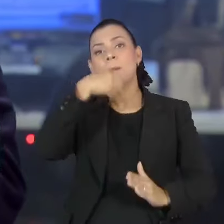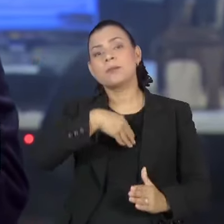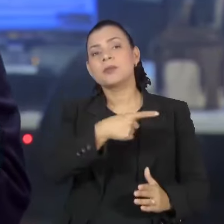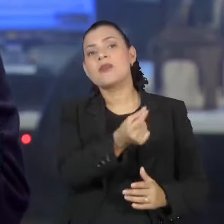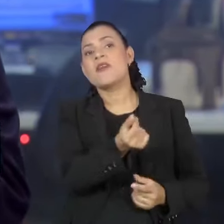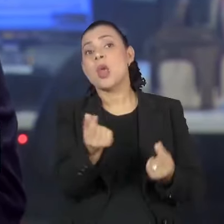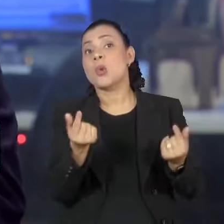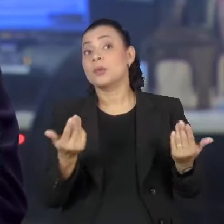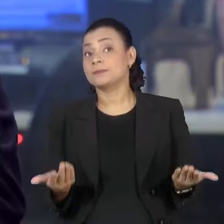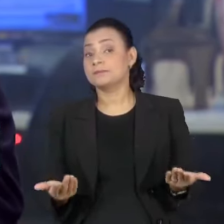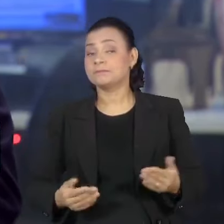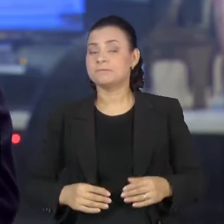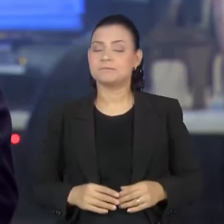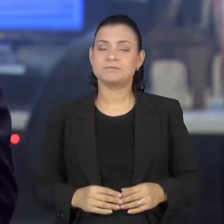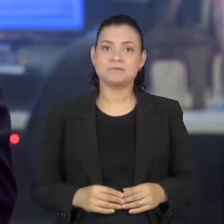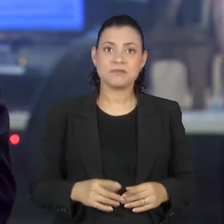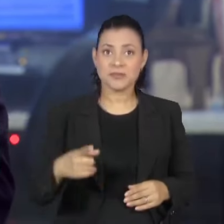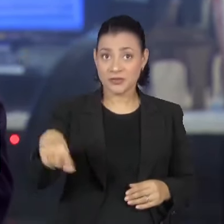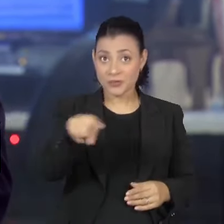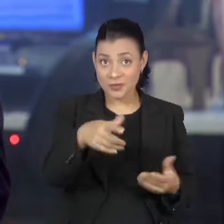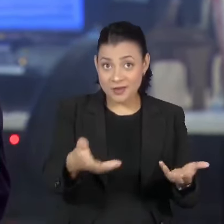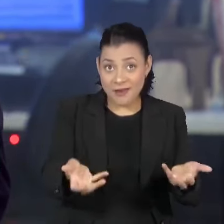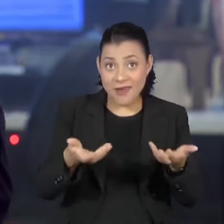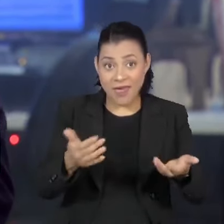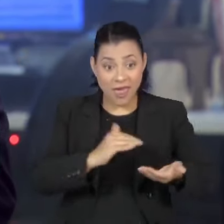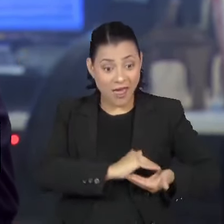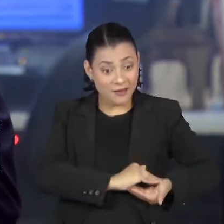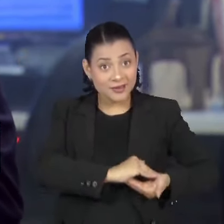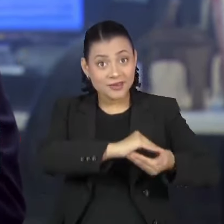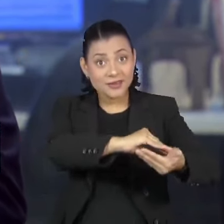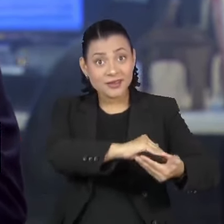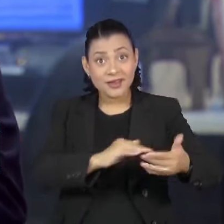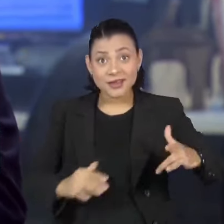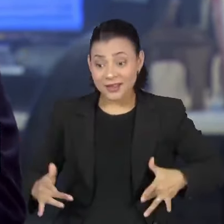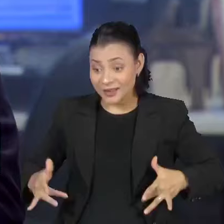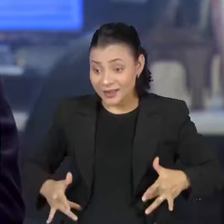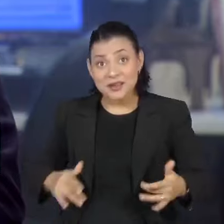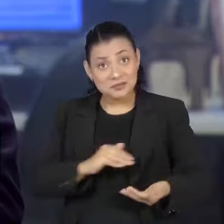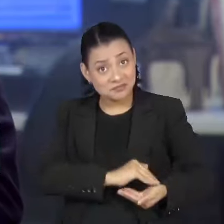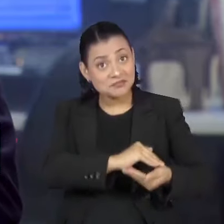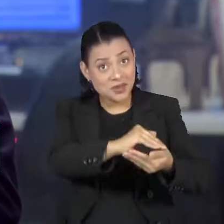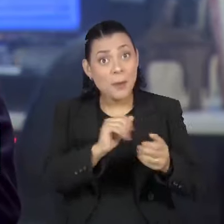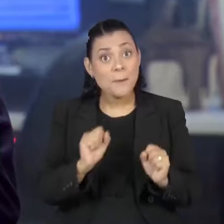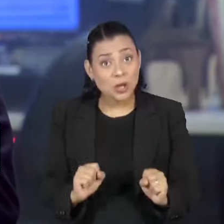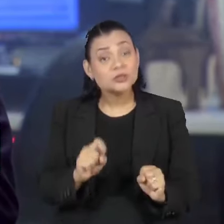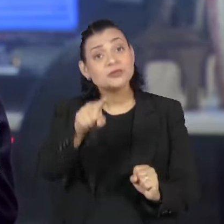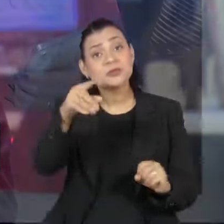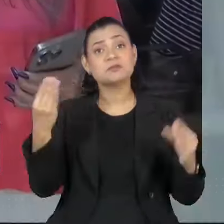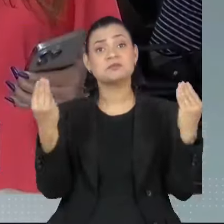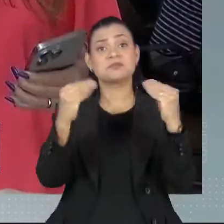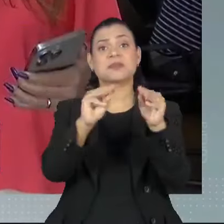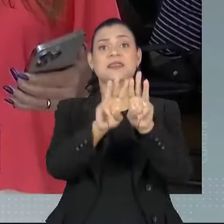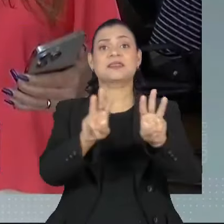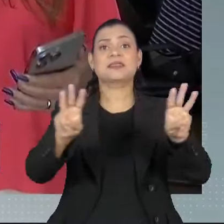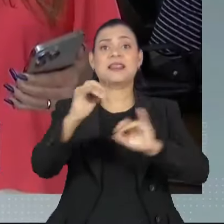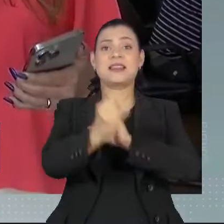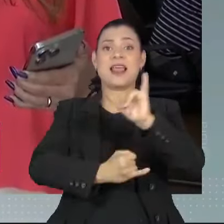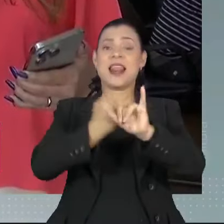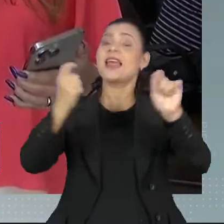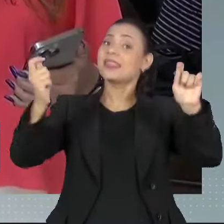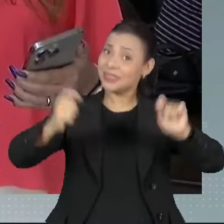Quem deseja se tornar um doador de órgãos agora pode registrar o interesse pela internet. A repórter Vanessa Lorenzini tem